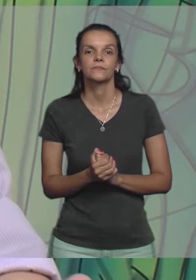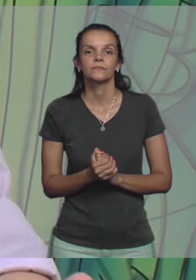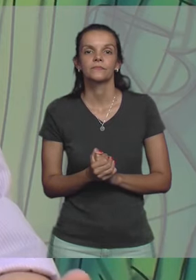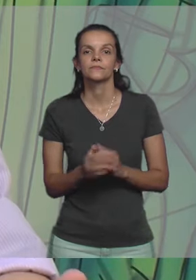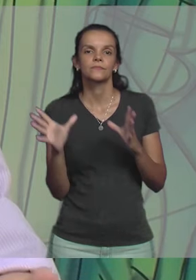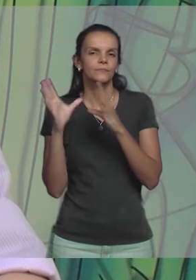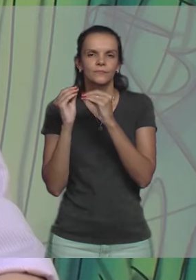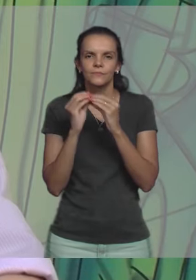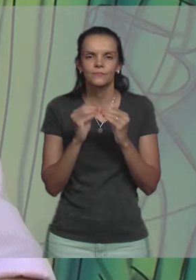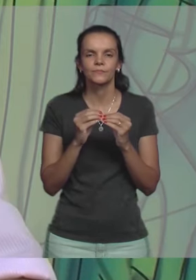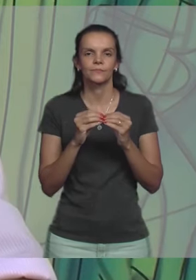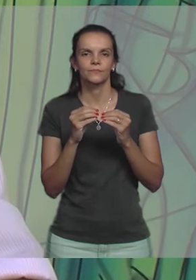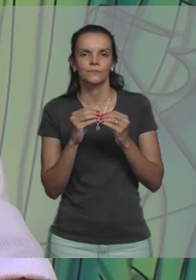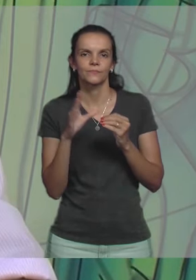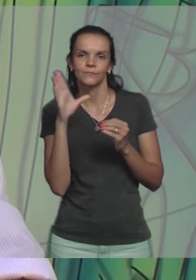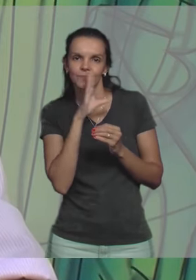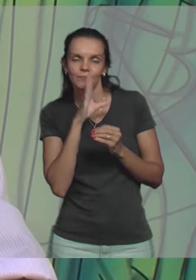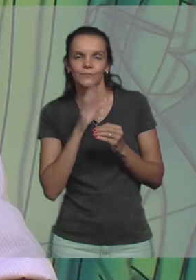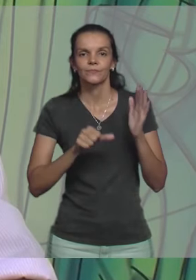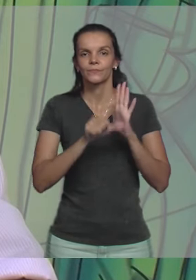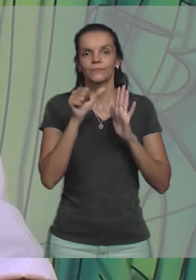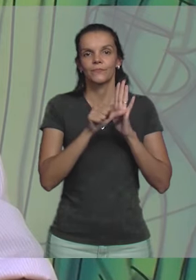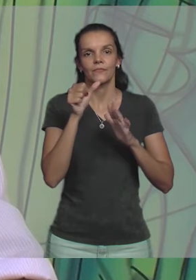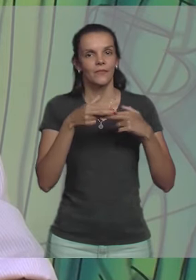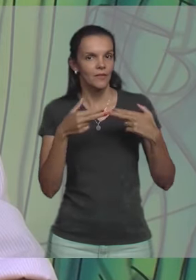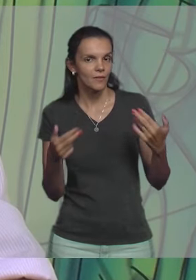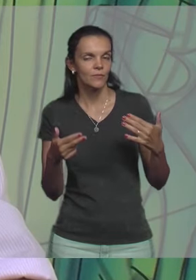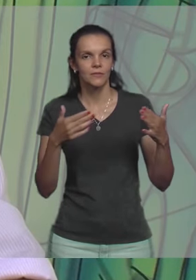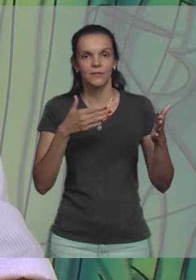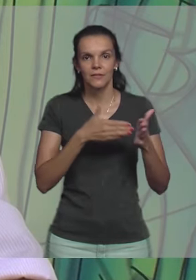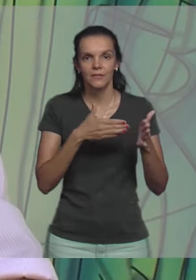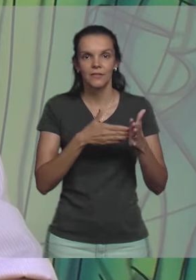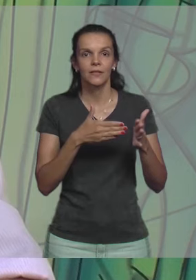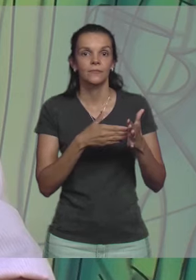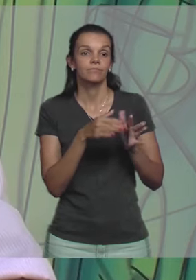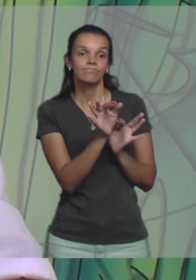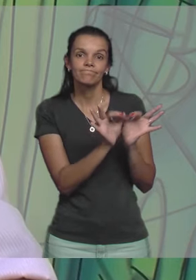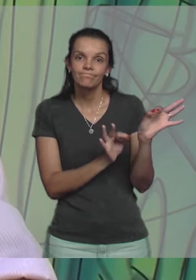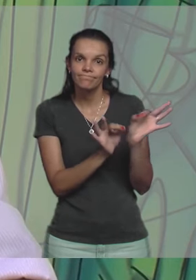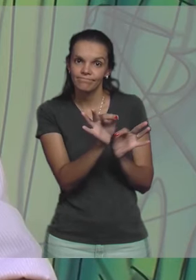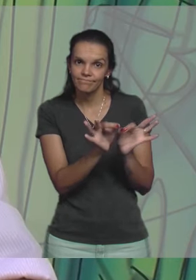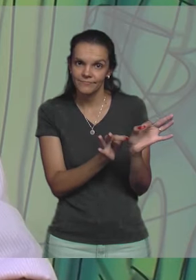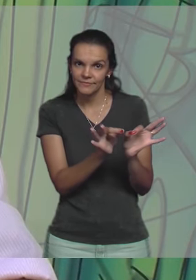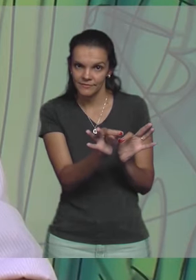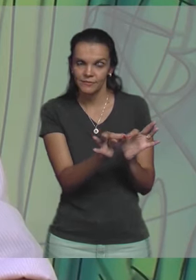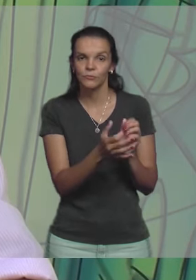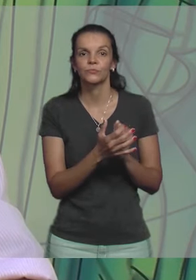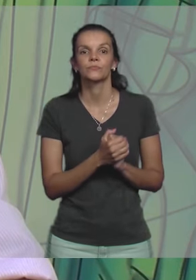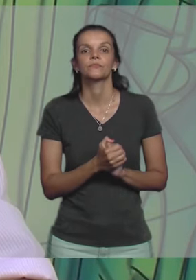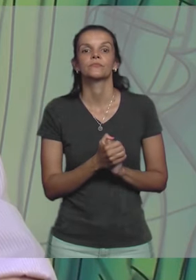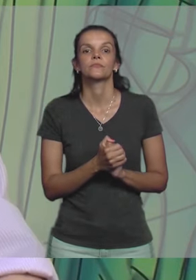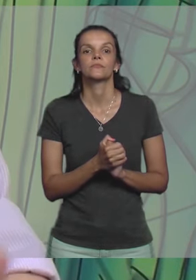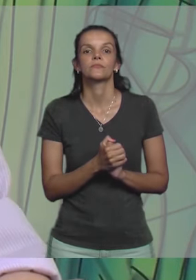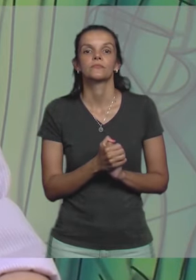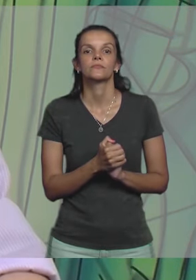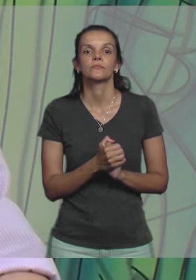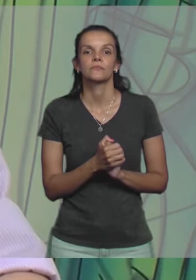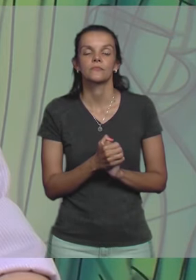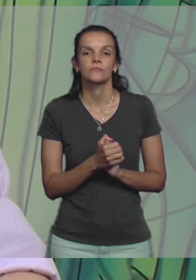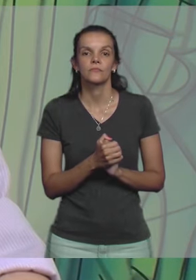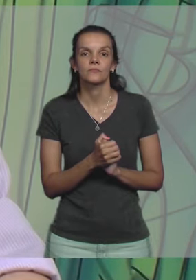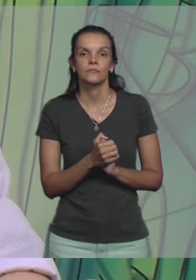Em resumo rápido, podemos dizer que a primeira etapa disso passa por uma preparação. Essa preparação é na